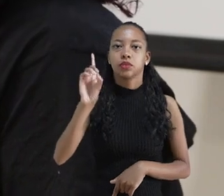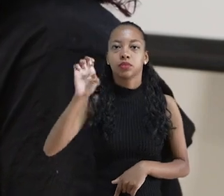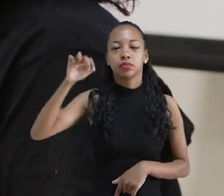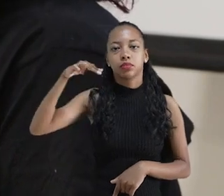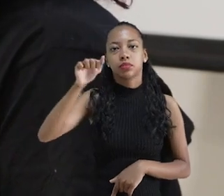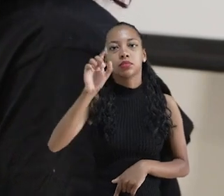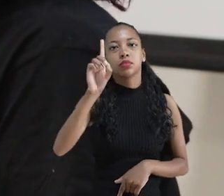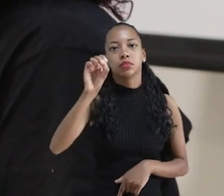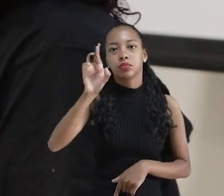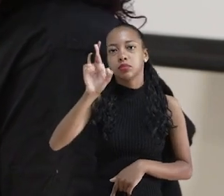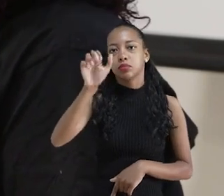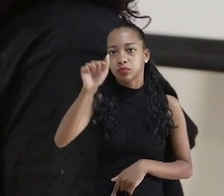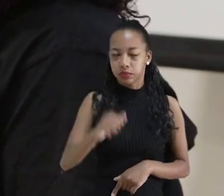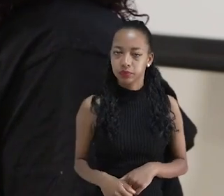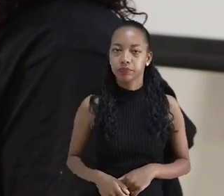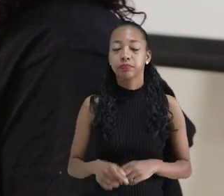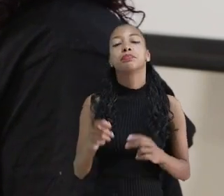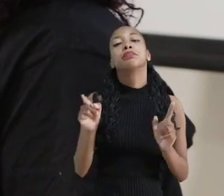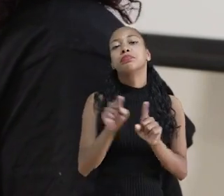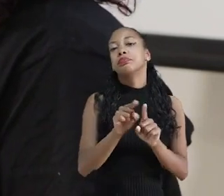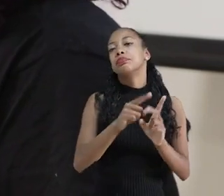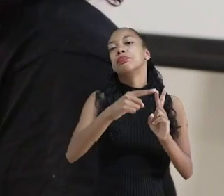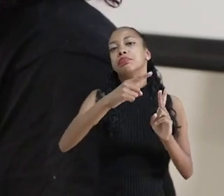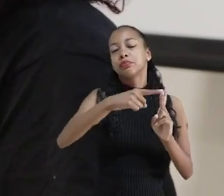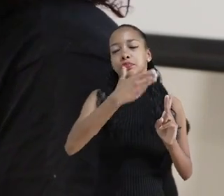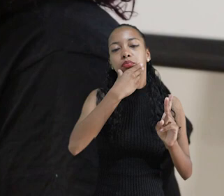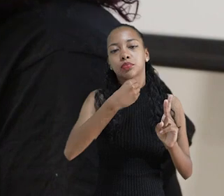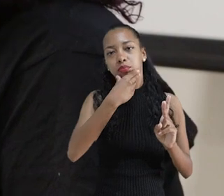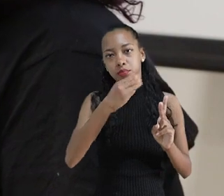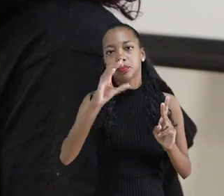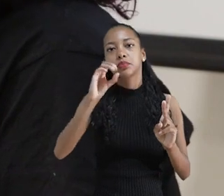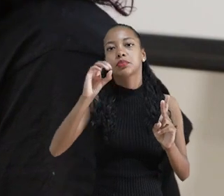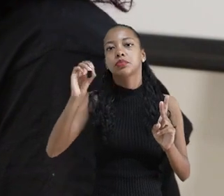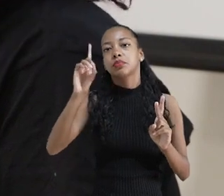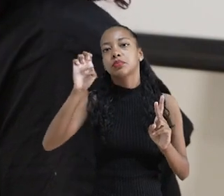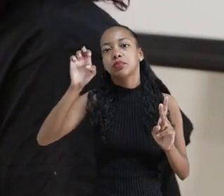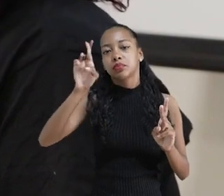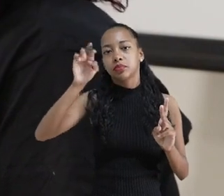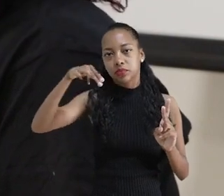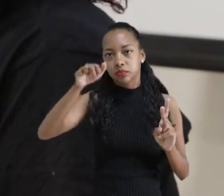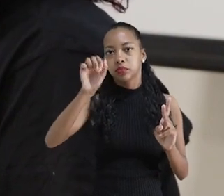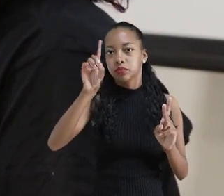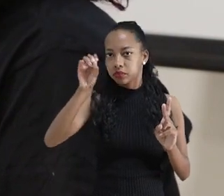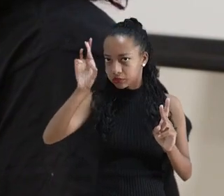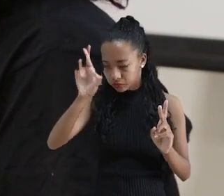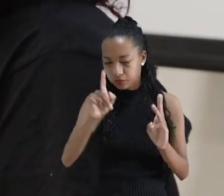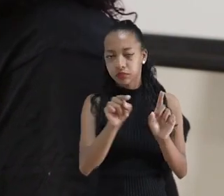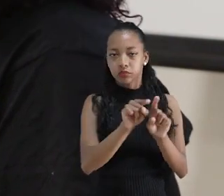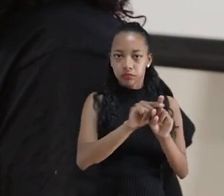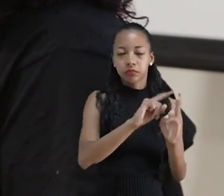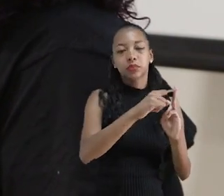coordenador administrativo temos a Pâmela Regina na coordenação de Finanças e o Renato Santos na coordenação de difusão